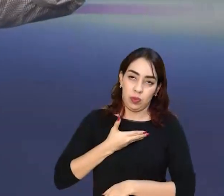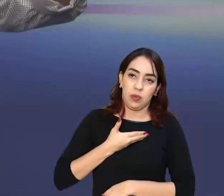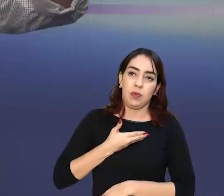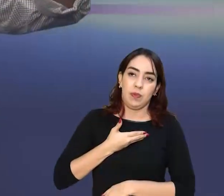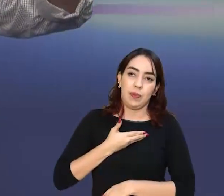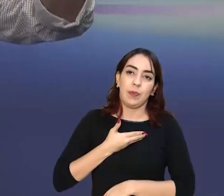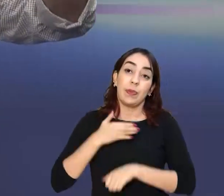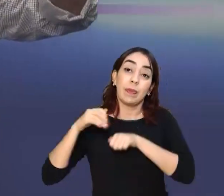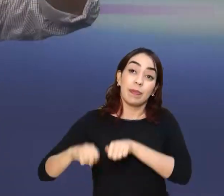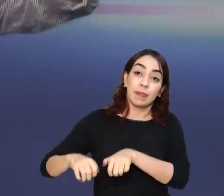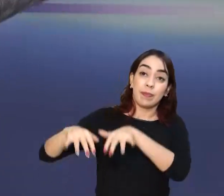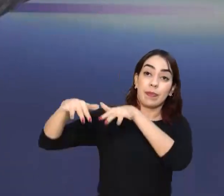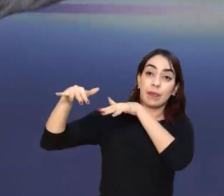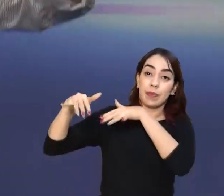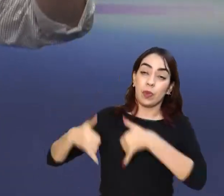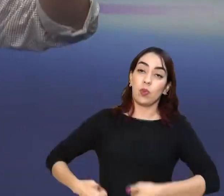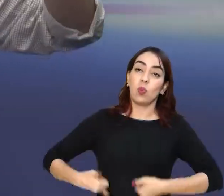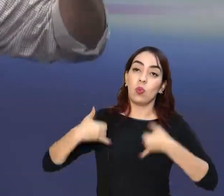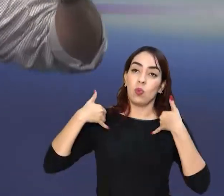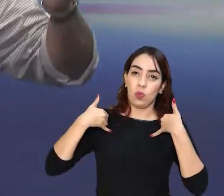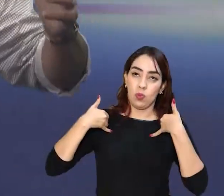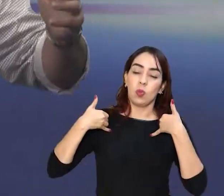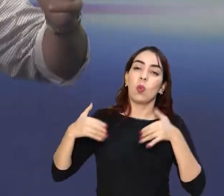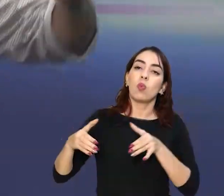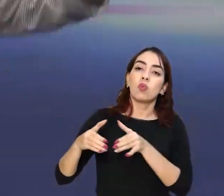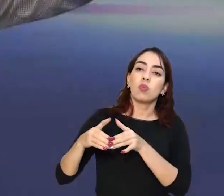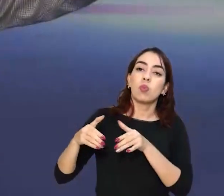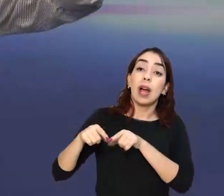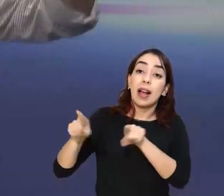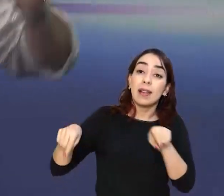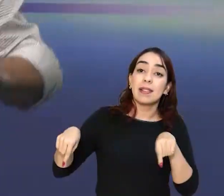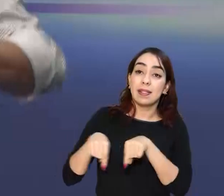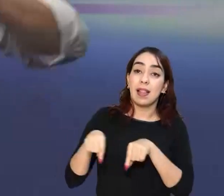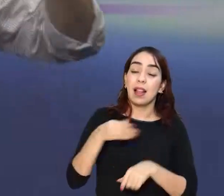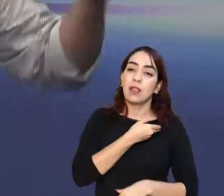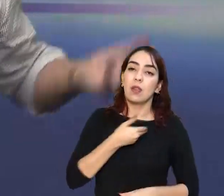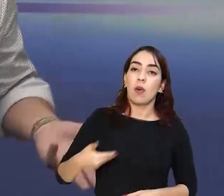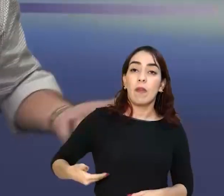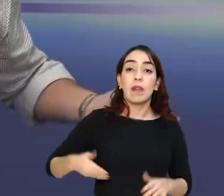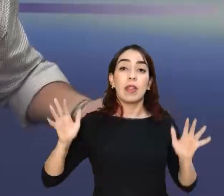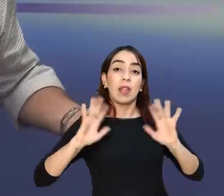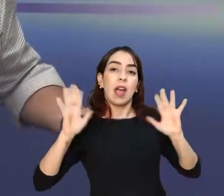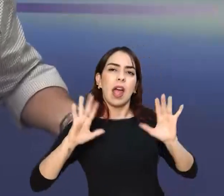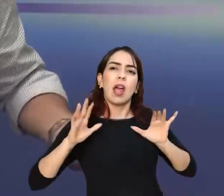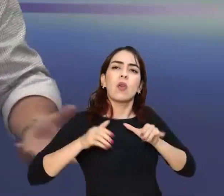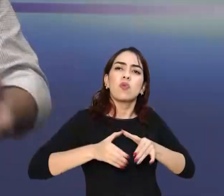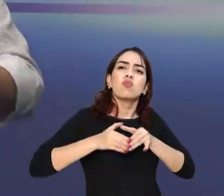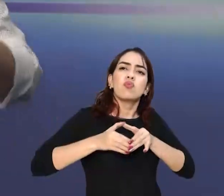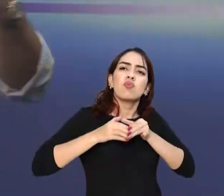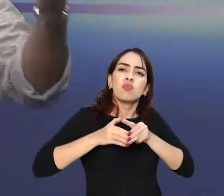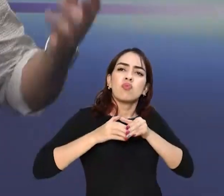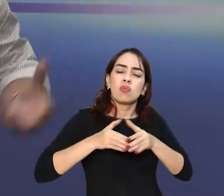da tribuna de honra do governo. Eu fui passar ali e disse: Cássio Silva, manda um alô para a gente. Mas era uma turma grande.